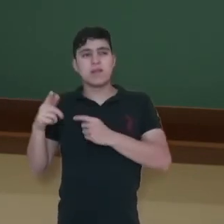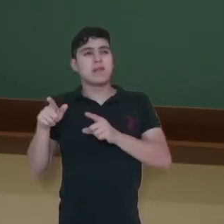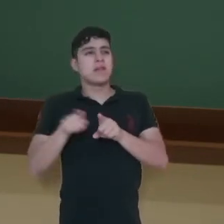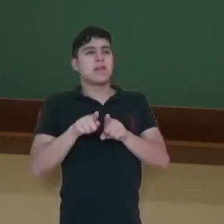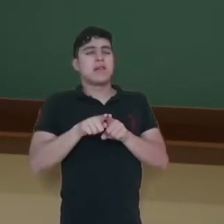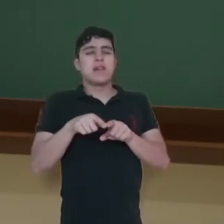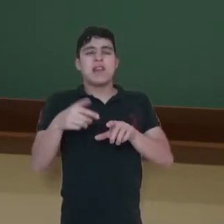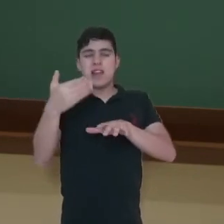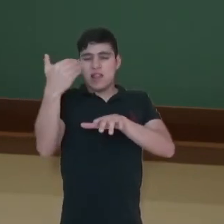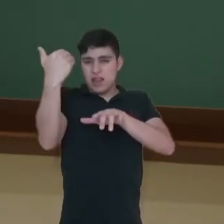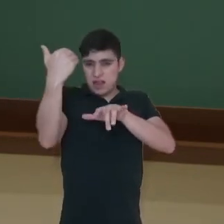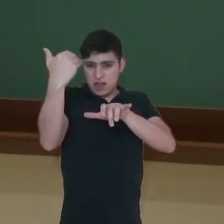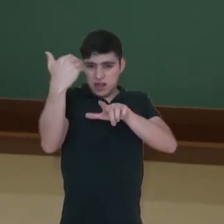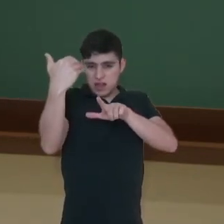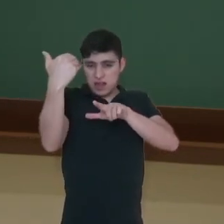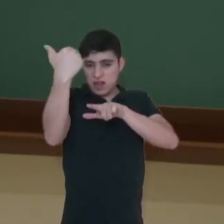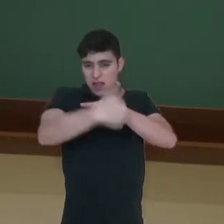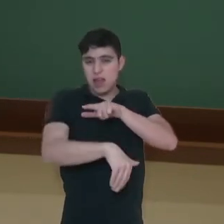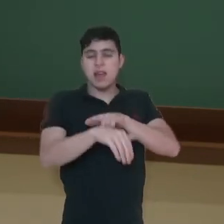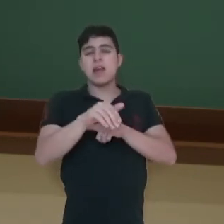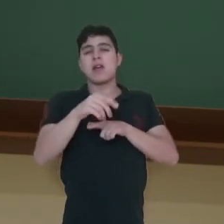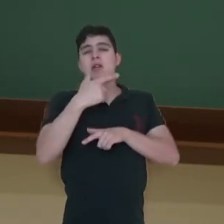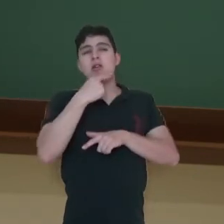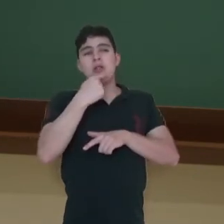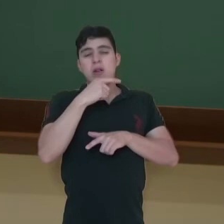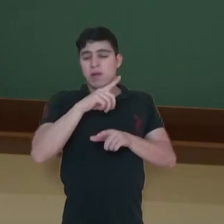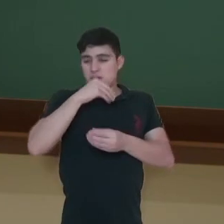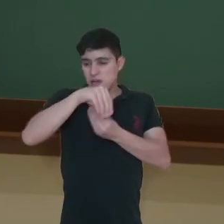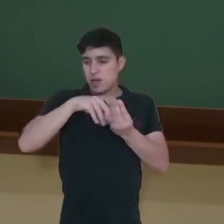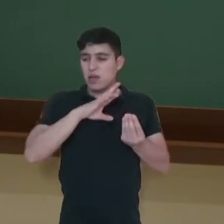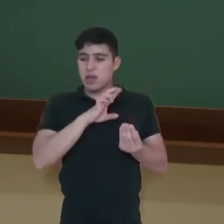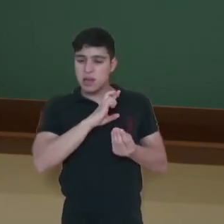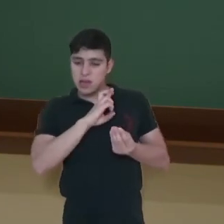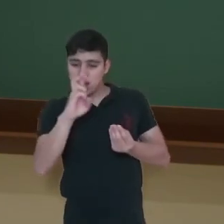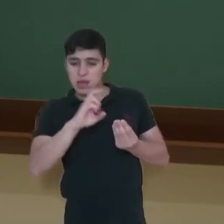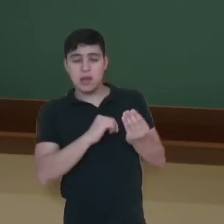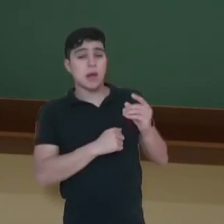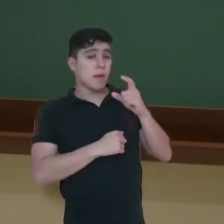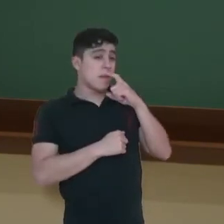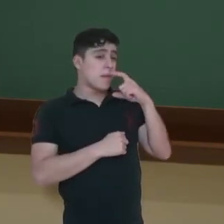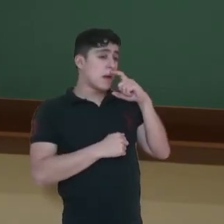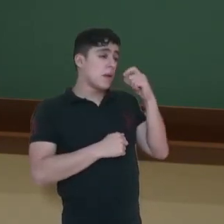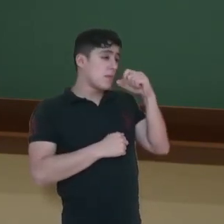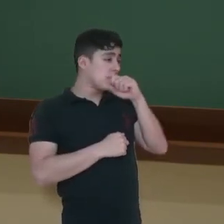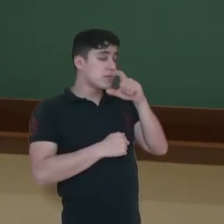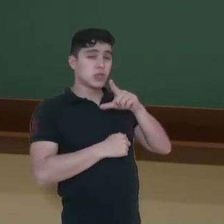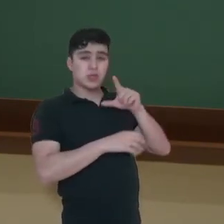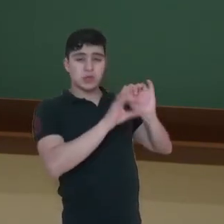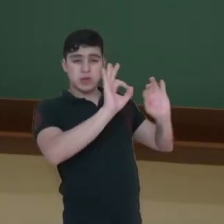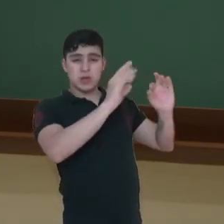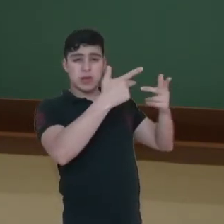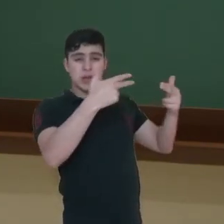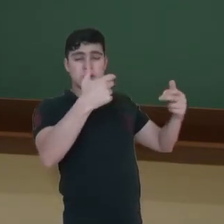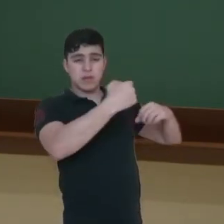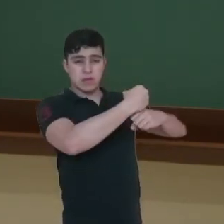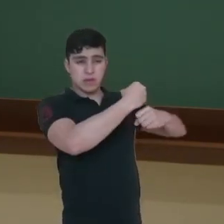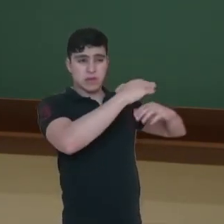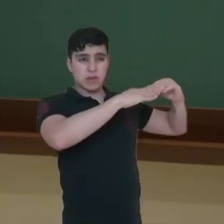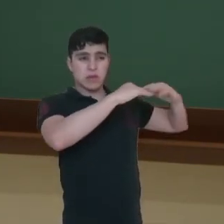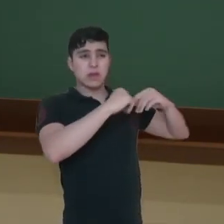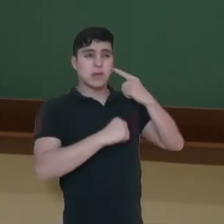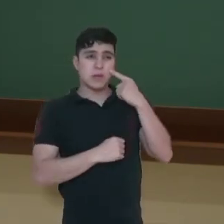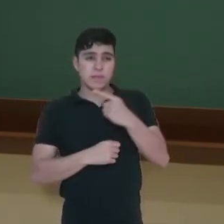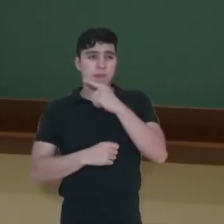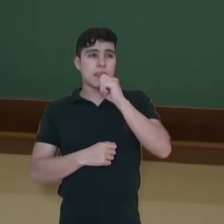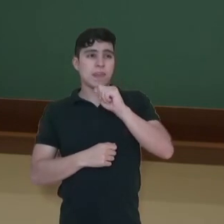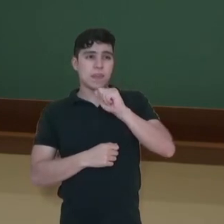Mestre Aleijadinho, ele tinha essa coisa também muito da religião, filho de mestre de obras com escrava. E nós temos o Mestre Ataíde, o maior pintor